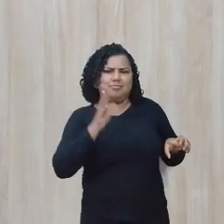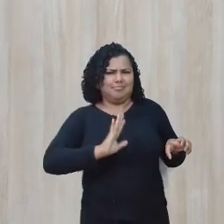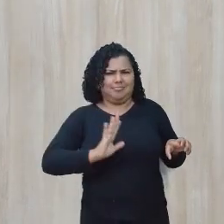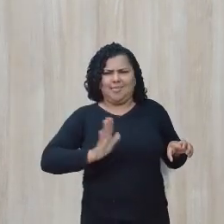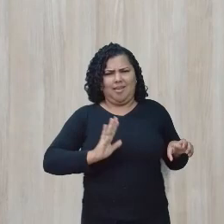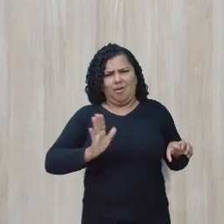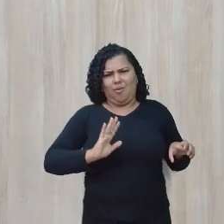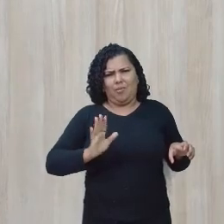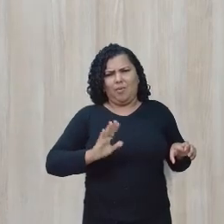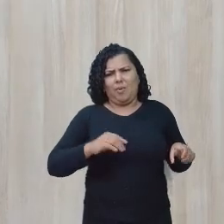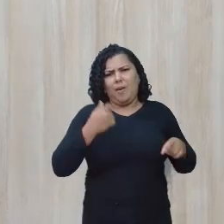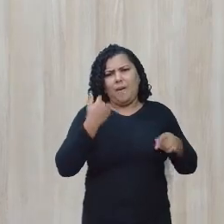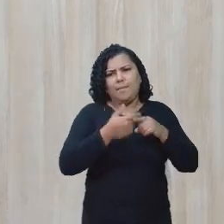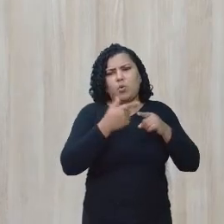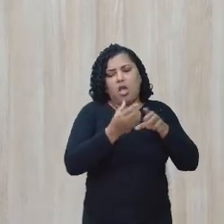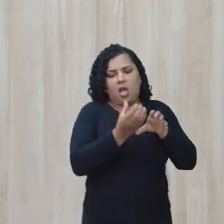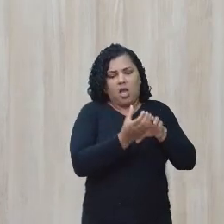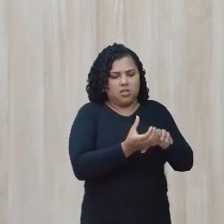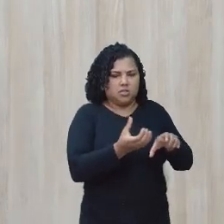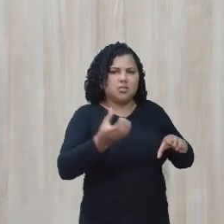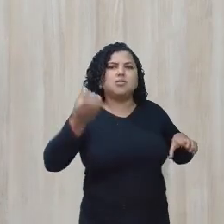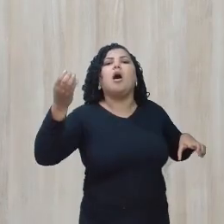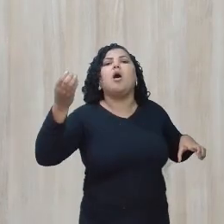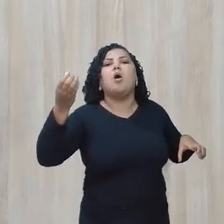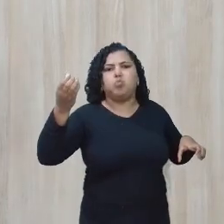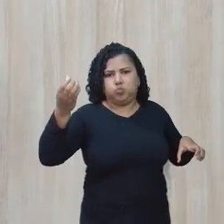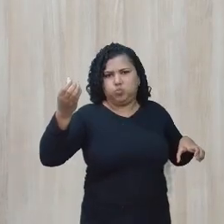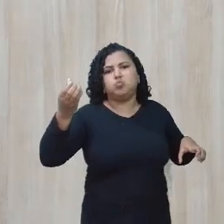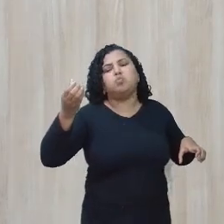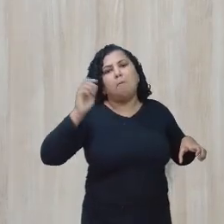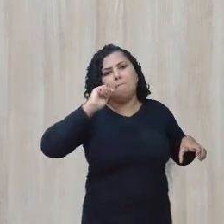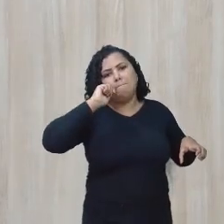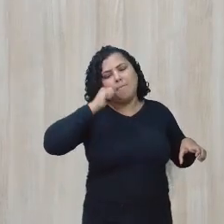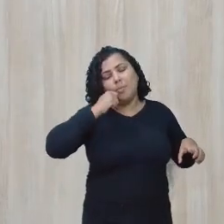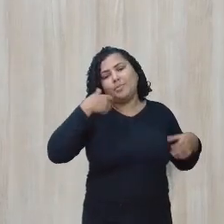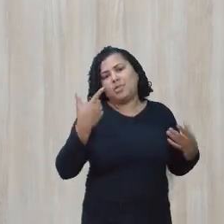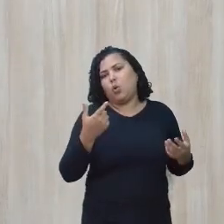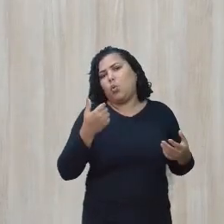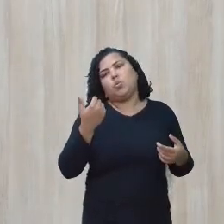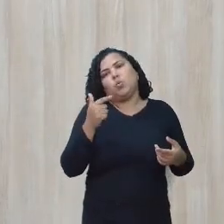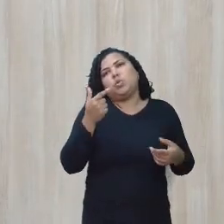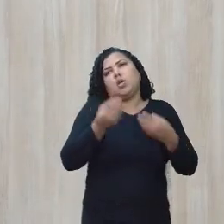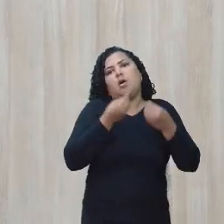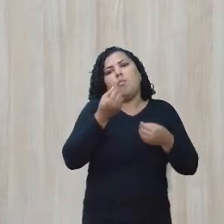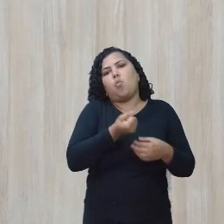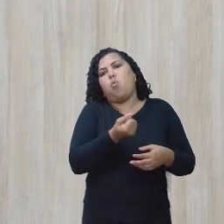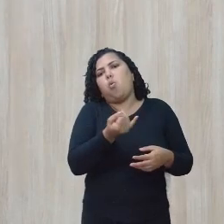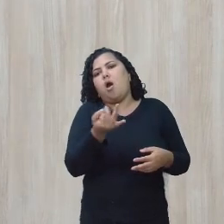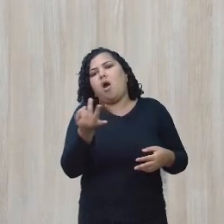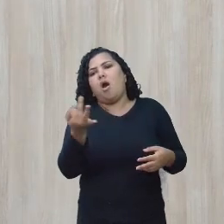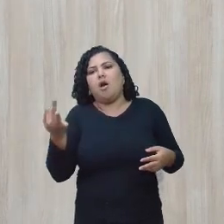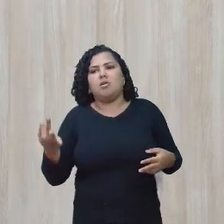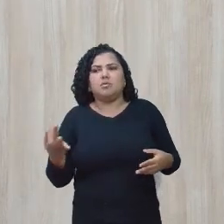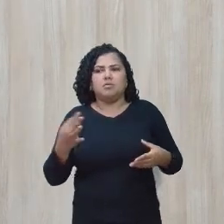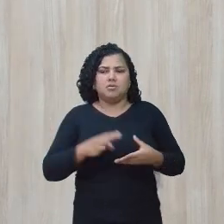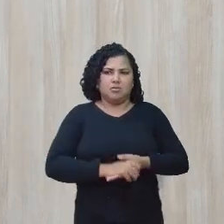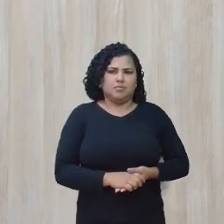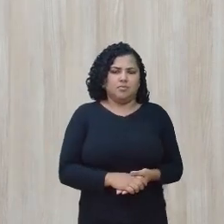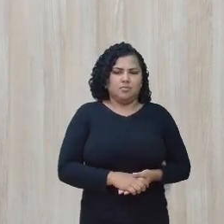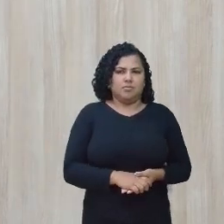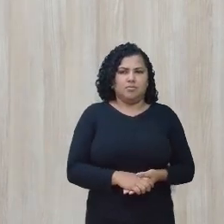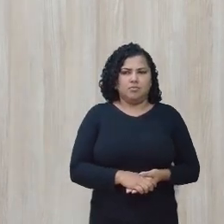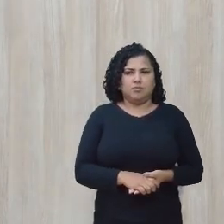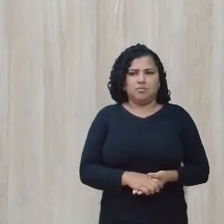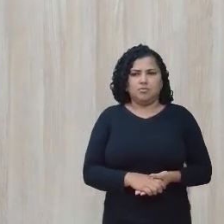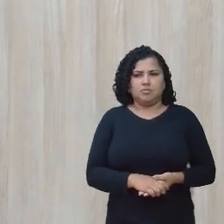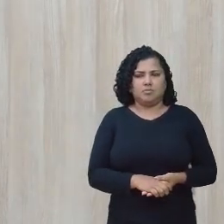Ninguém vai dizer isso, que o pão é um pão gigante, é um negócio deste tamanho. Então tem como você quantificar pão nessa visão, certo? O que é